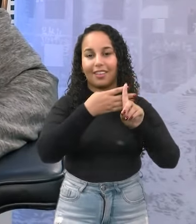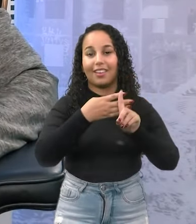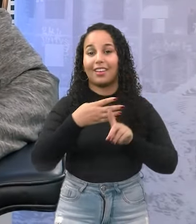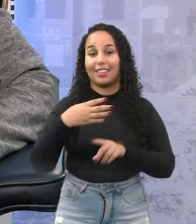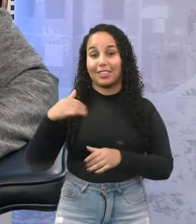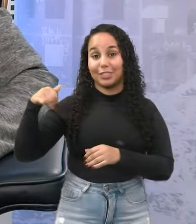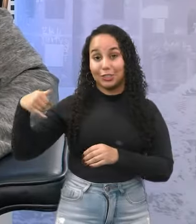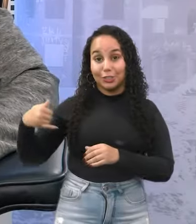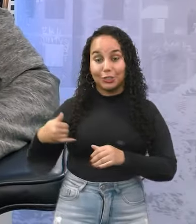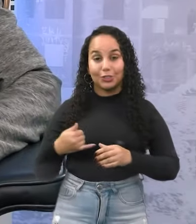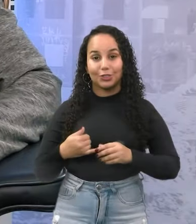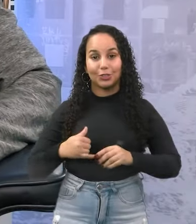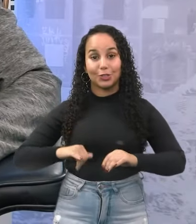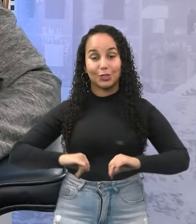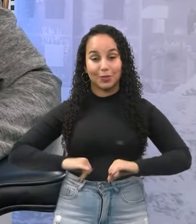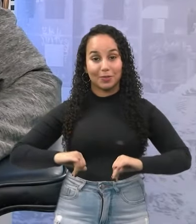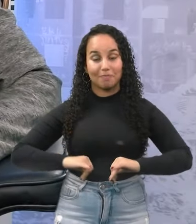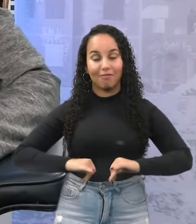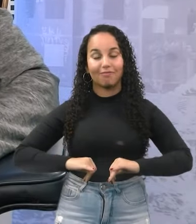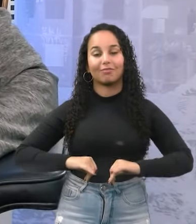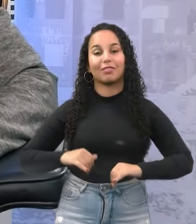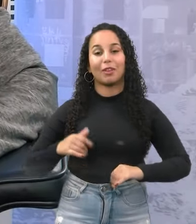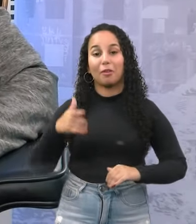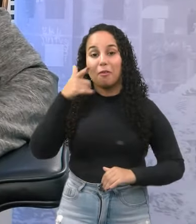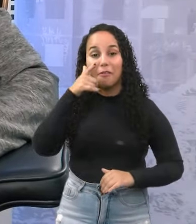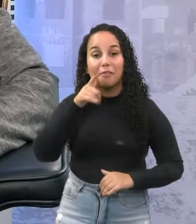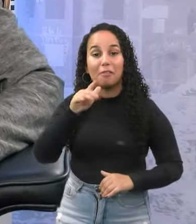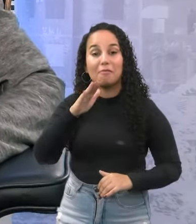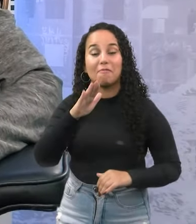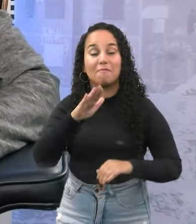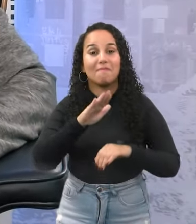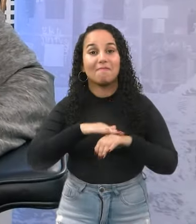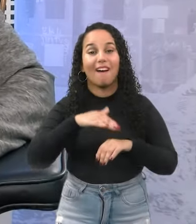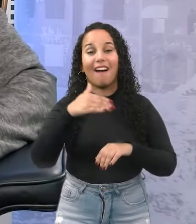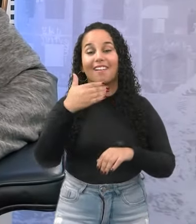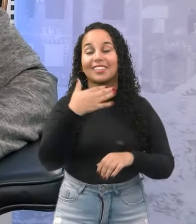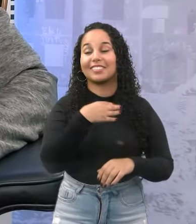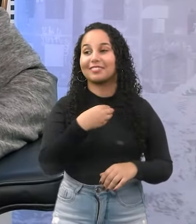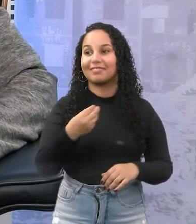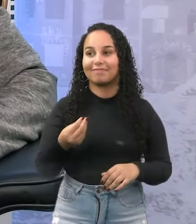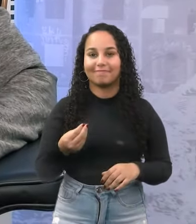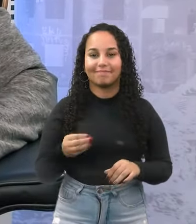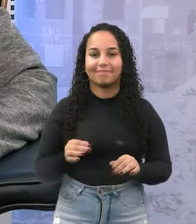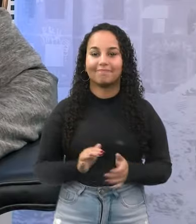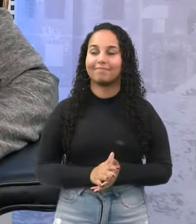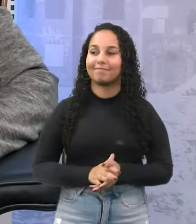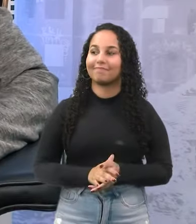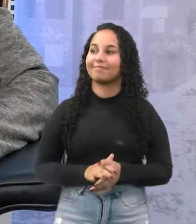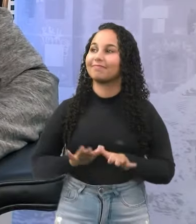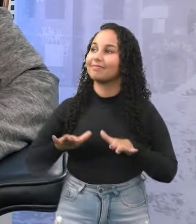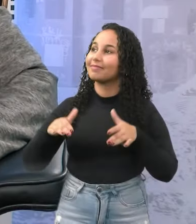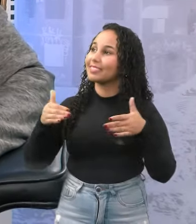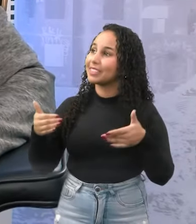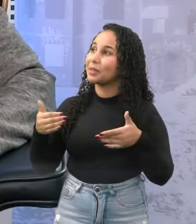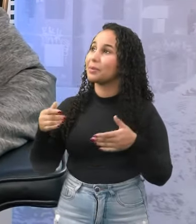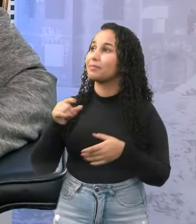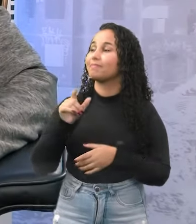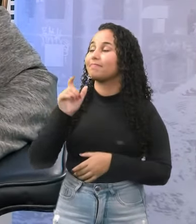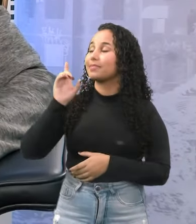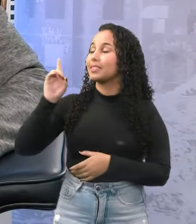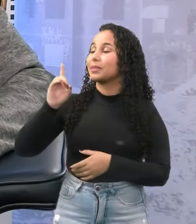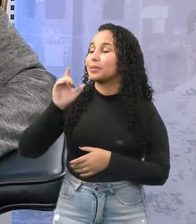na eternidade. Então, Deus, esta pessoa que está passando por uma grande prova, que assim como Tiago, irmão do